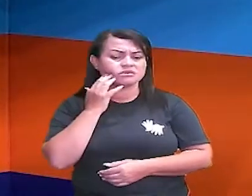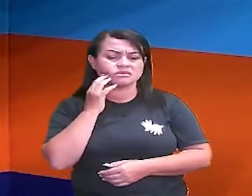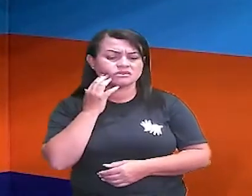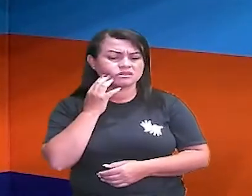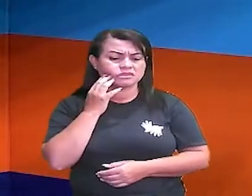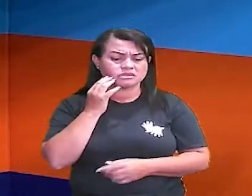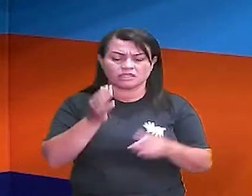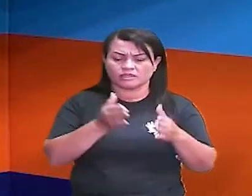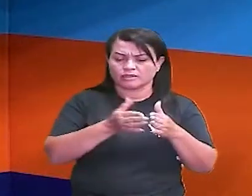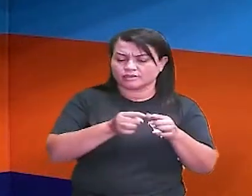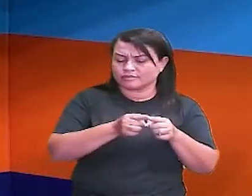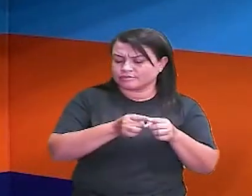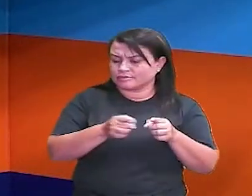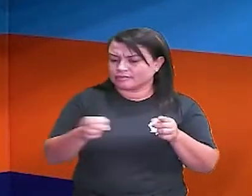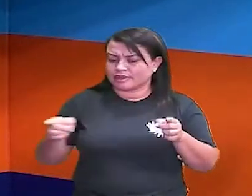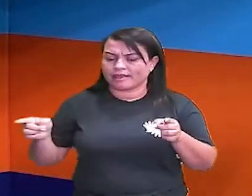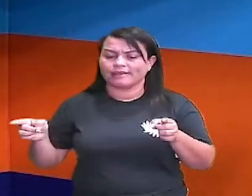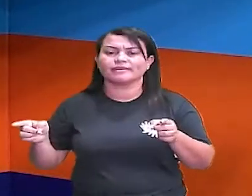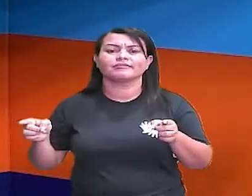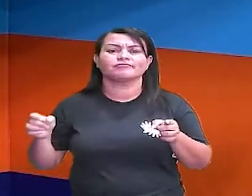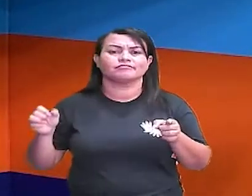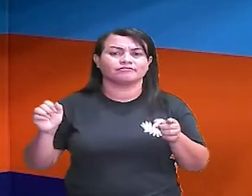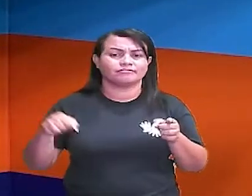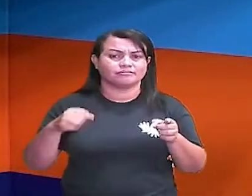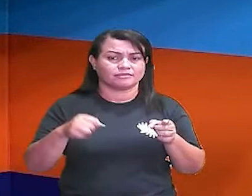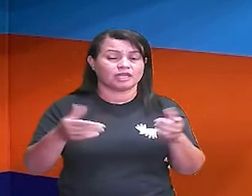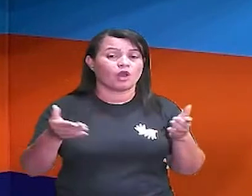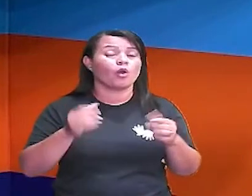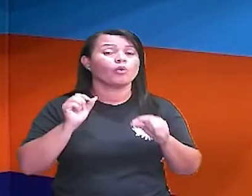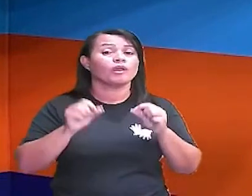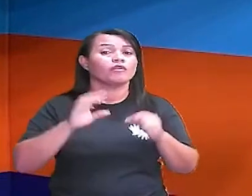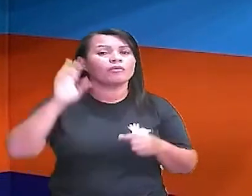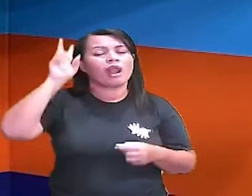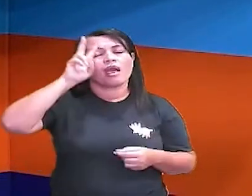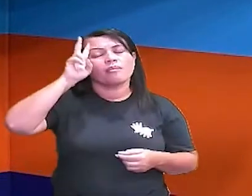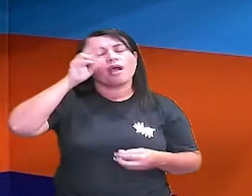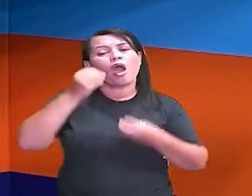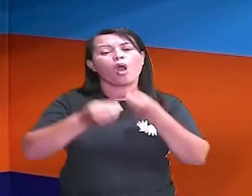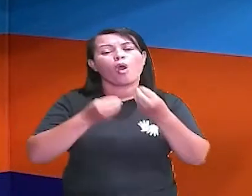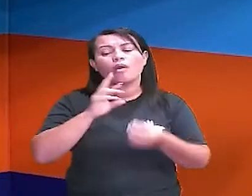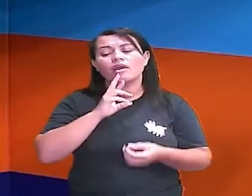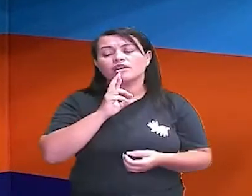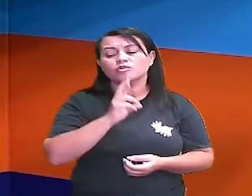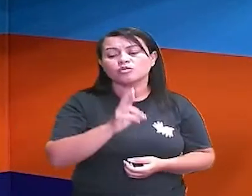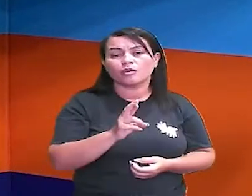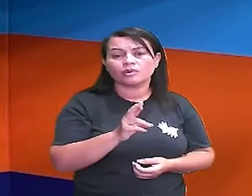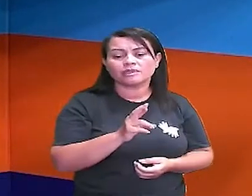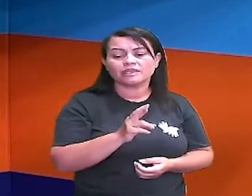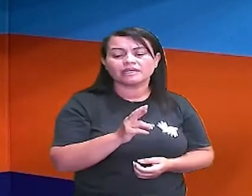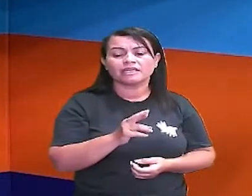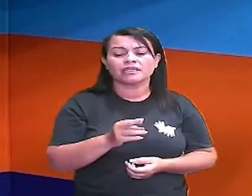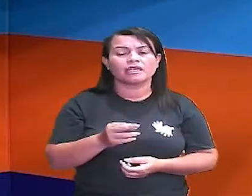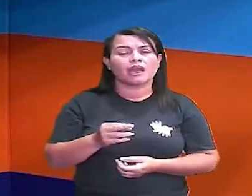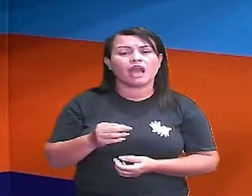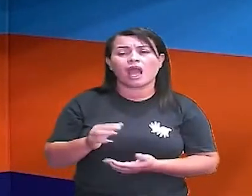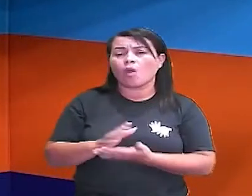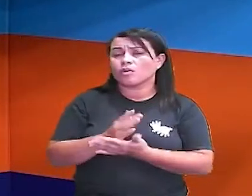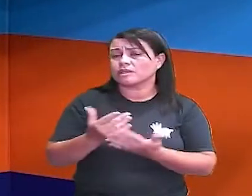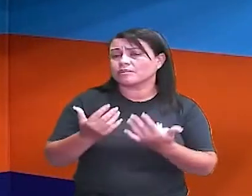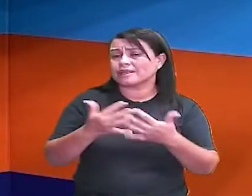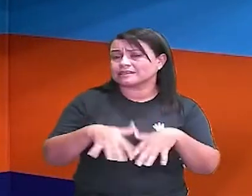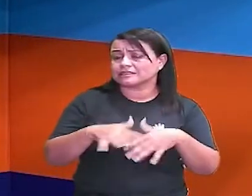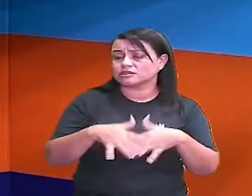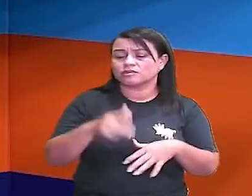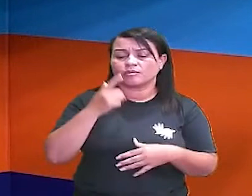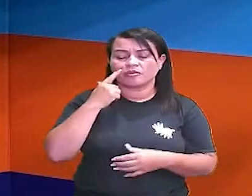reta numérica. Isso mesmo. Agora a gente vai relembrar como é que faz aqui naquela forminha um pouco mais tradicional, tá